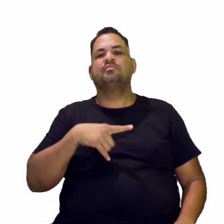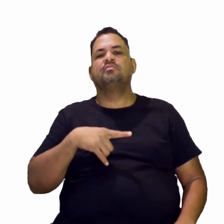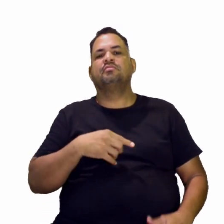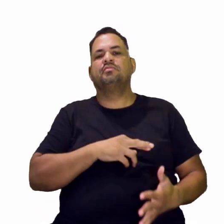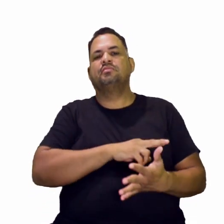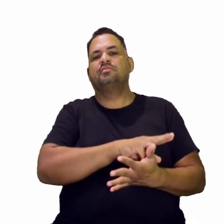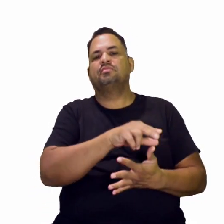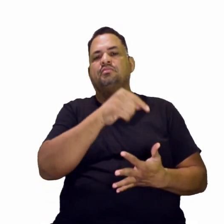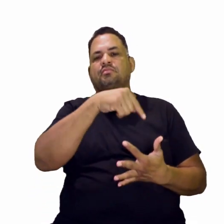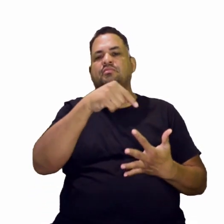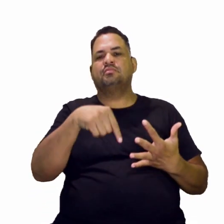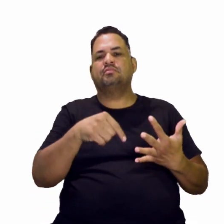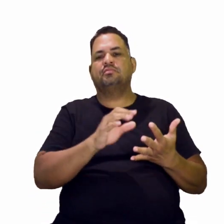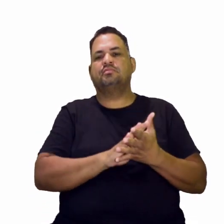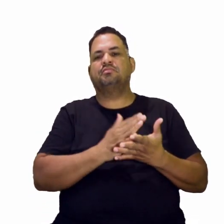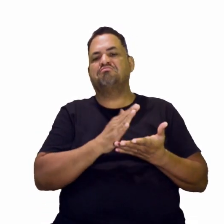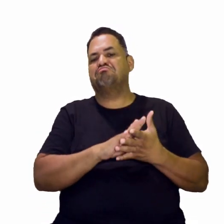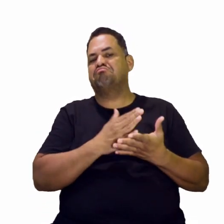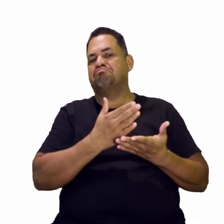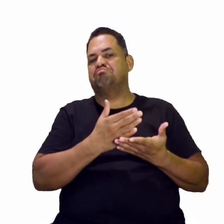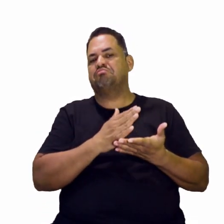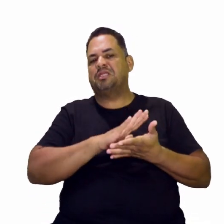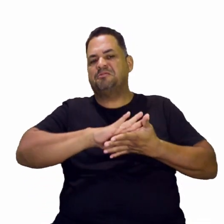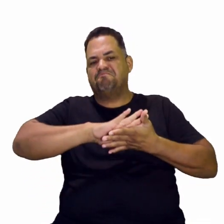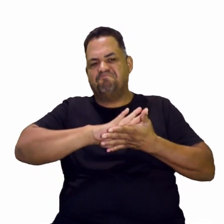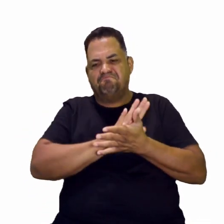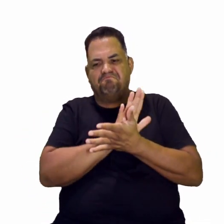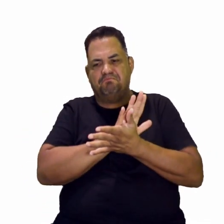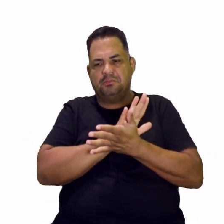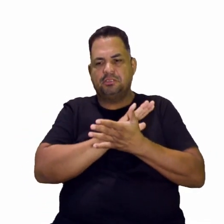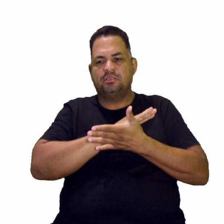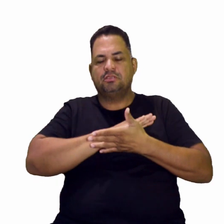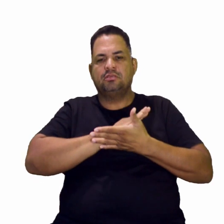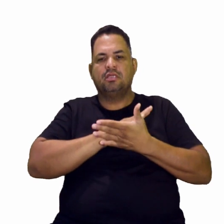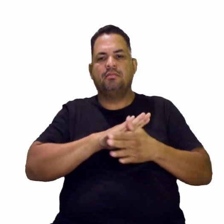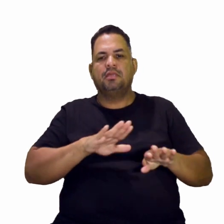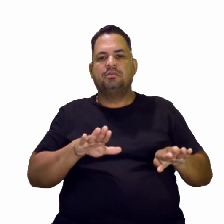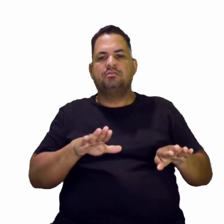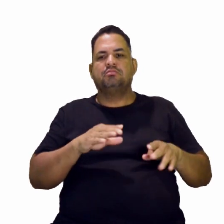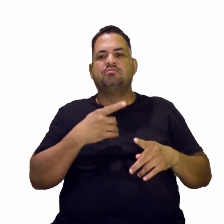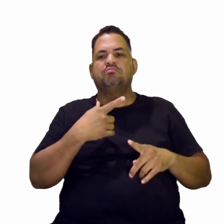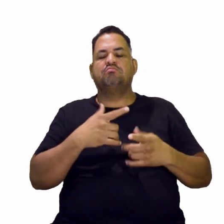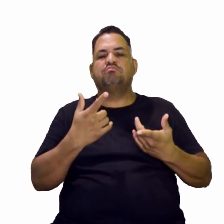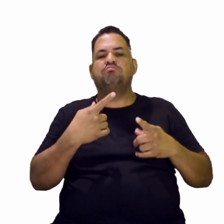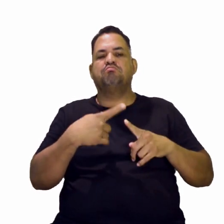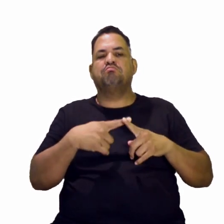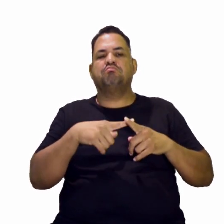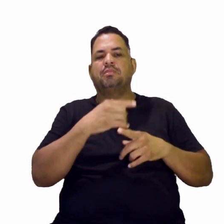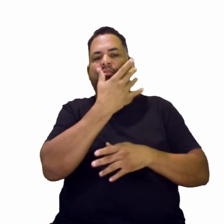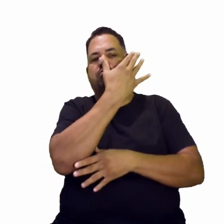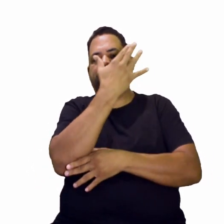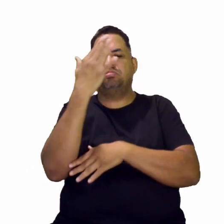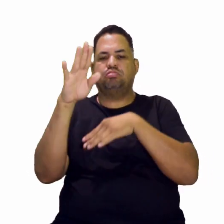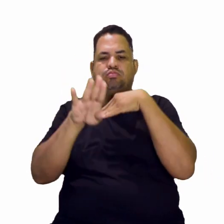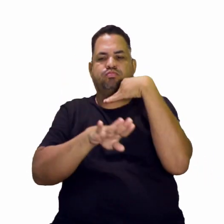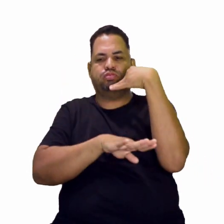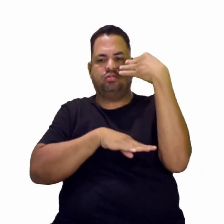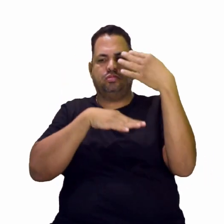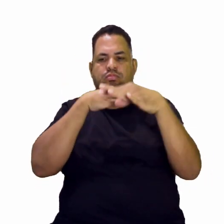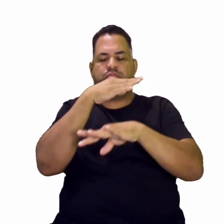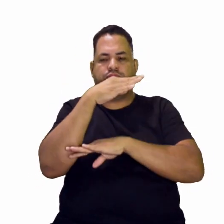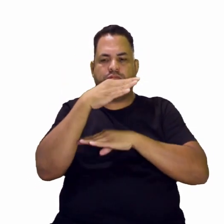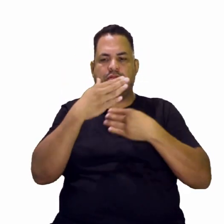ocorrem risco de extinção, principalmente porque pela destruição do seu hábitat. Geralmente,